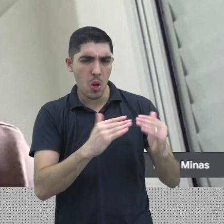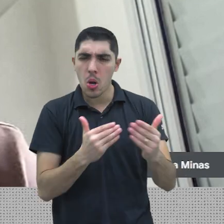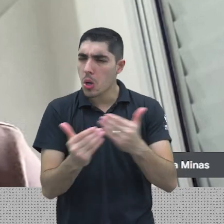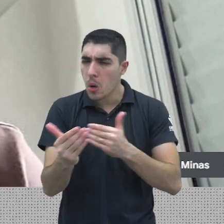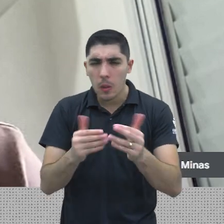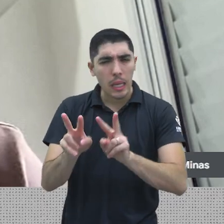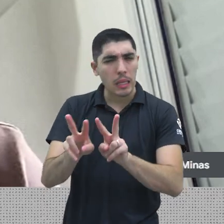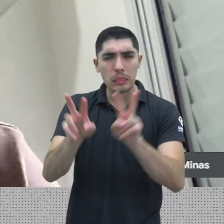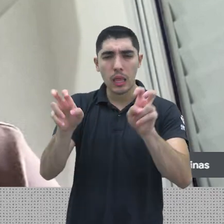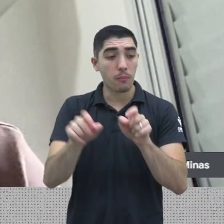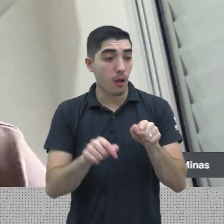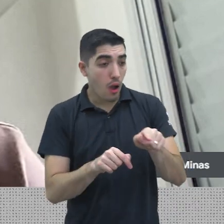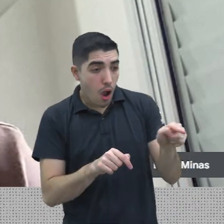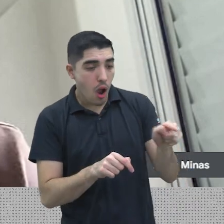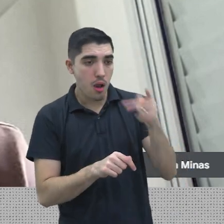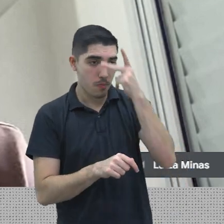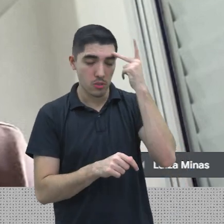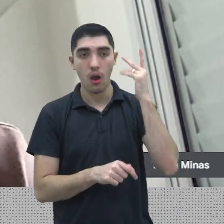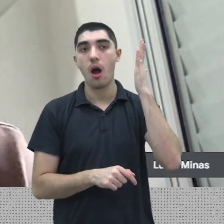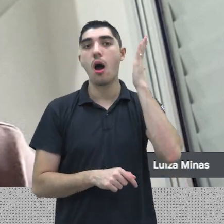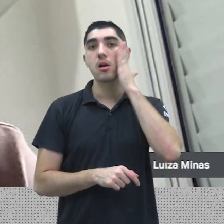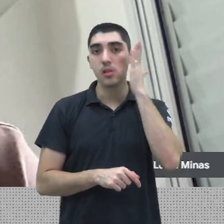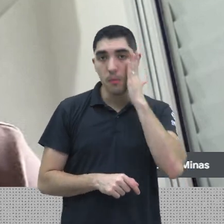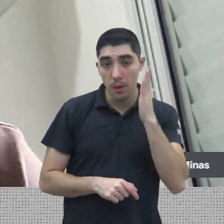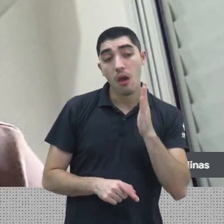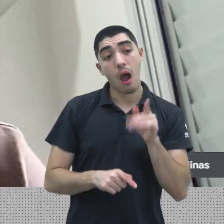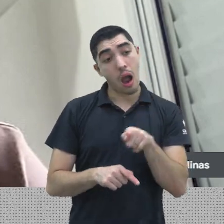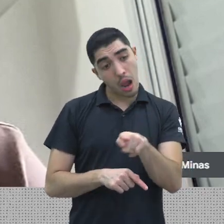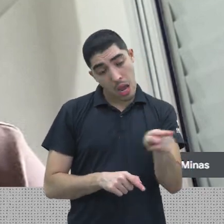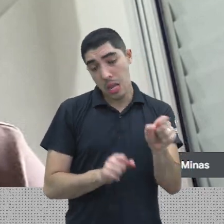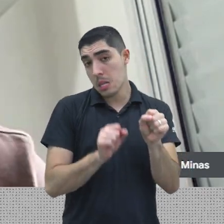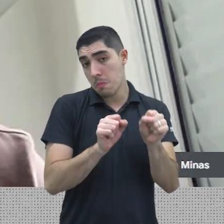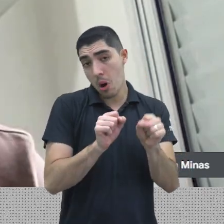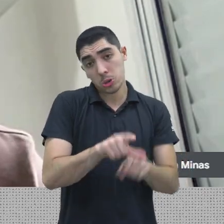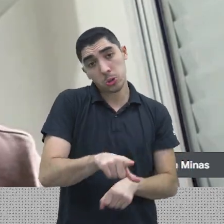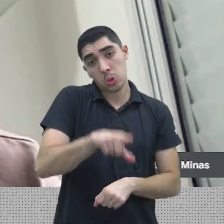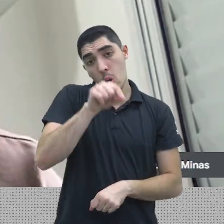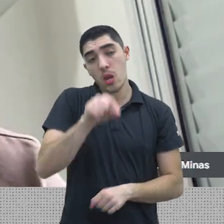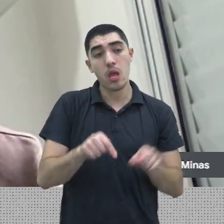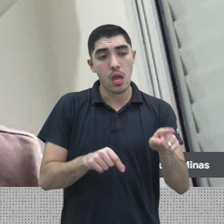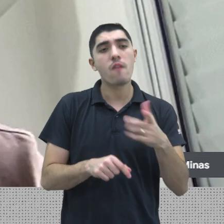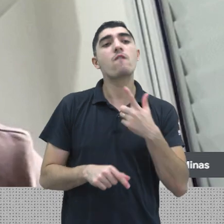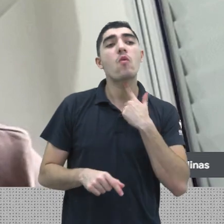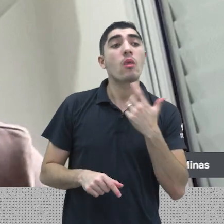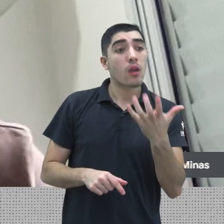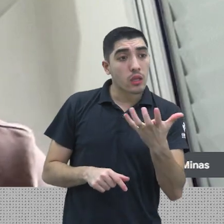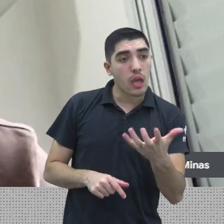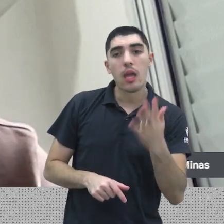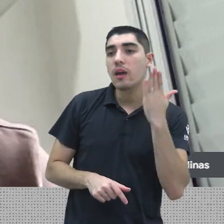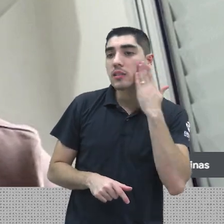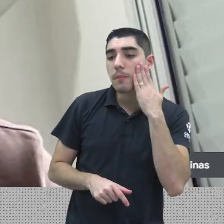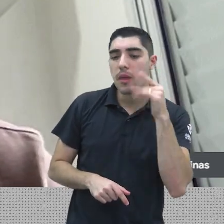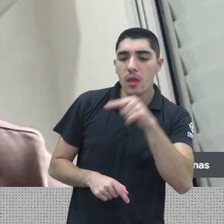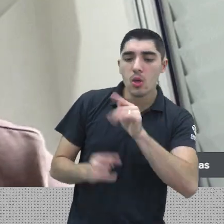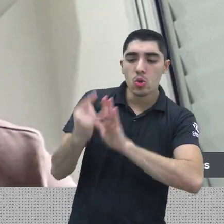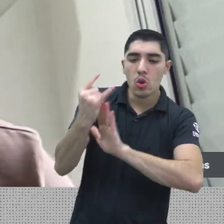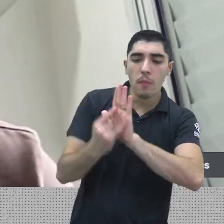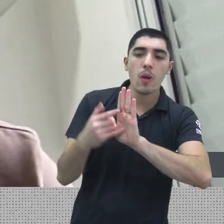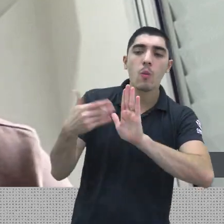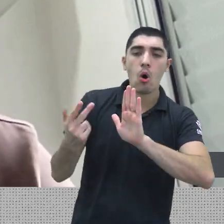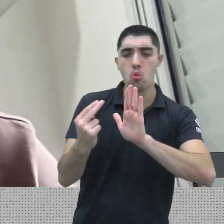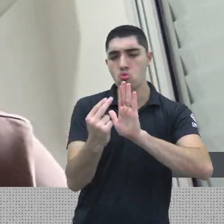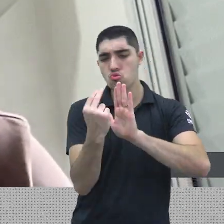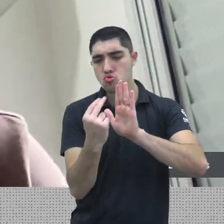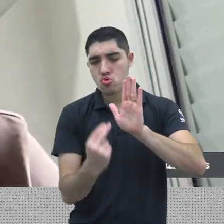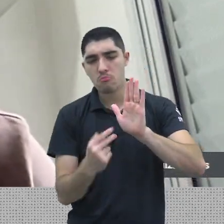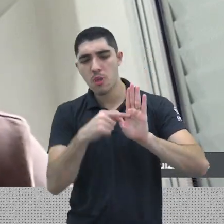qualquer que seja ele, né, e, claro, é facultado aos munícipes ter acesso aos documentos públicos